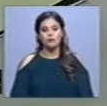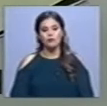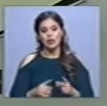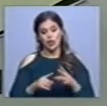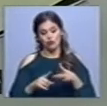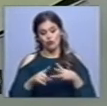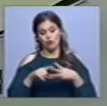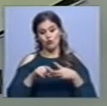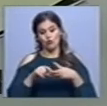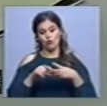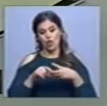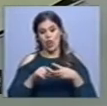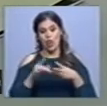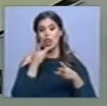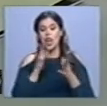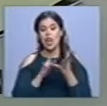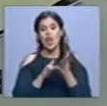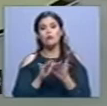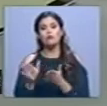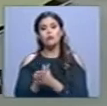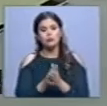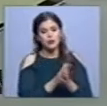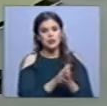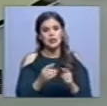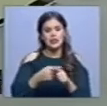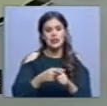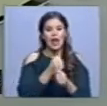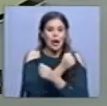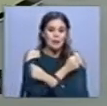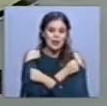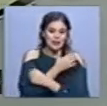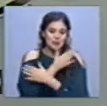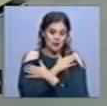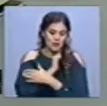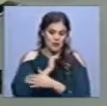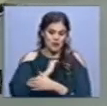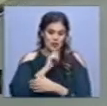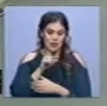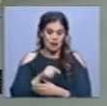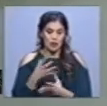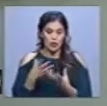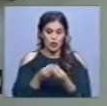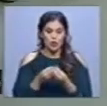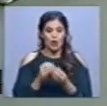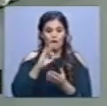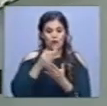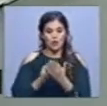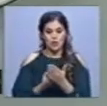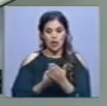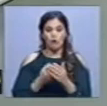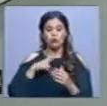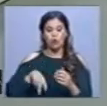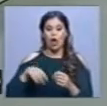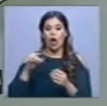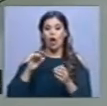uma coleção muito interessante da editora Glaciar, um abraço para o meu amigo Jorge Seixá, em conjunto com a Fundação Luso-Americana para o Desenvolvimento, que